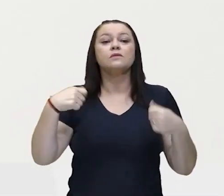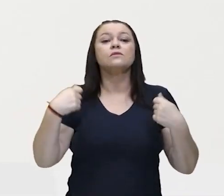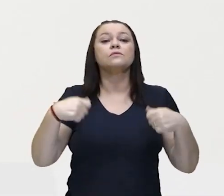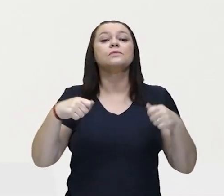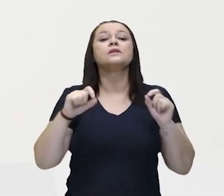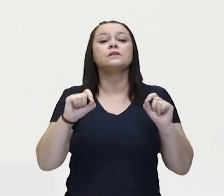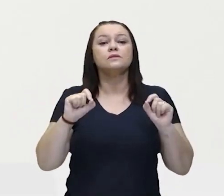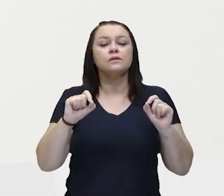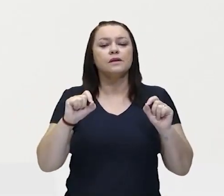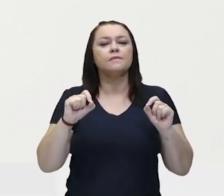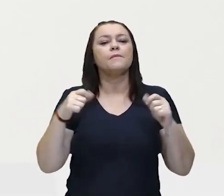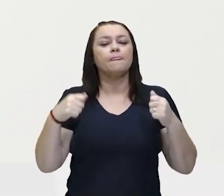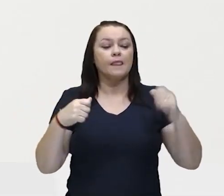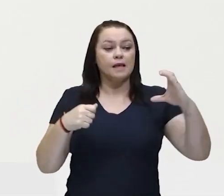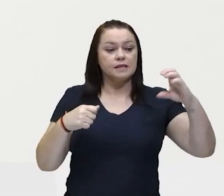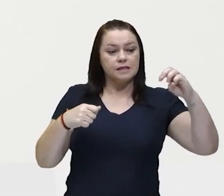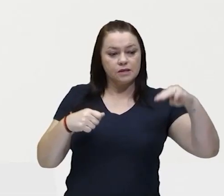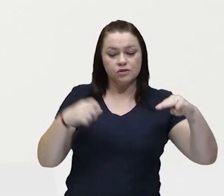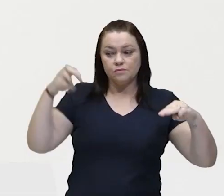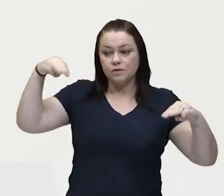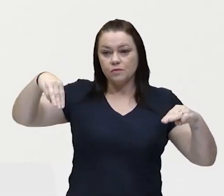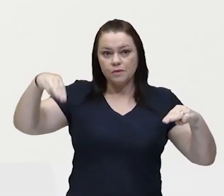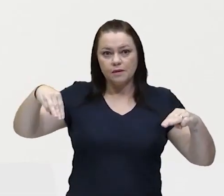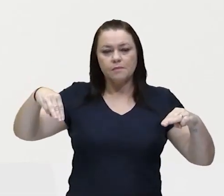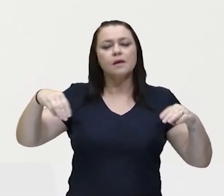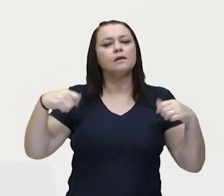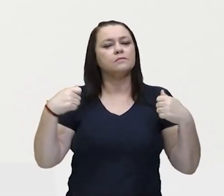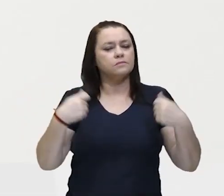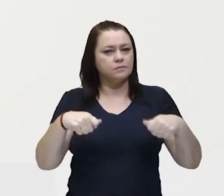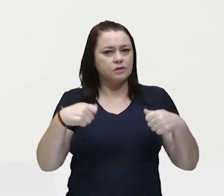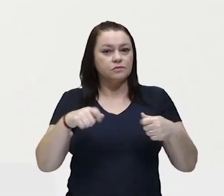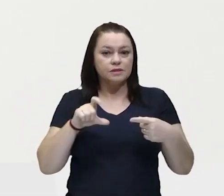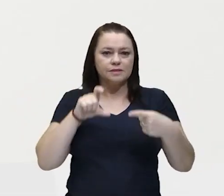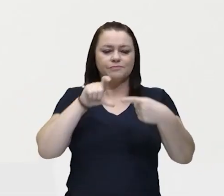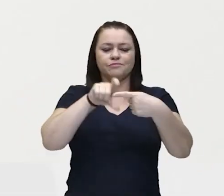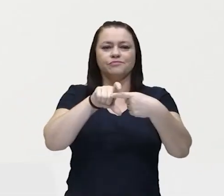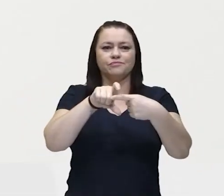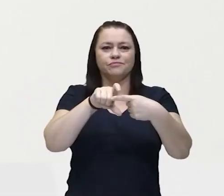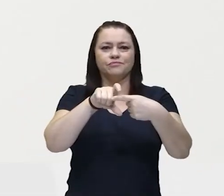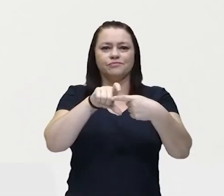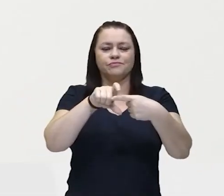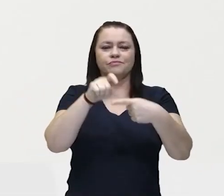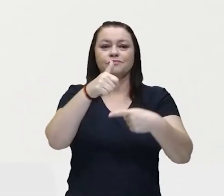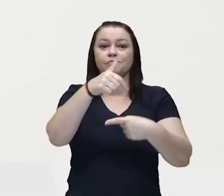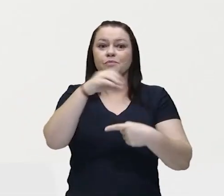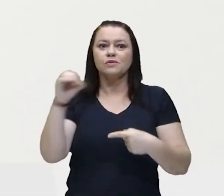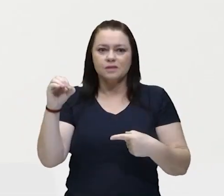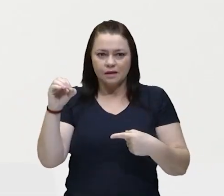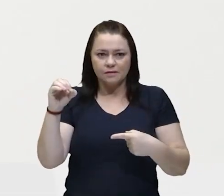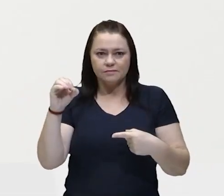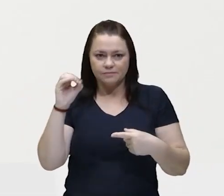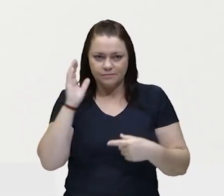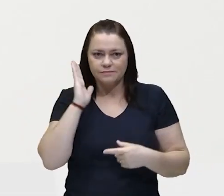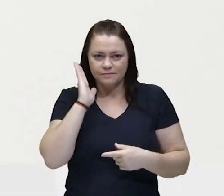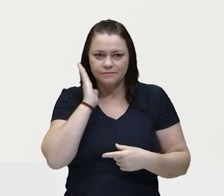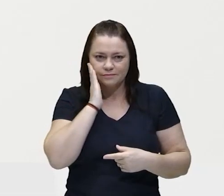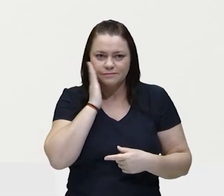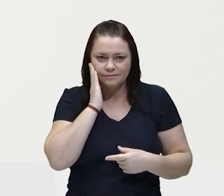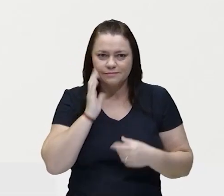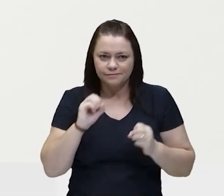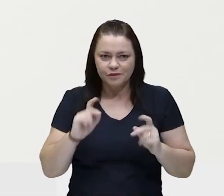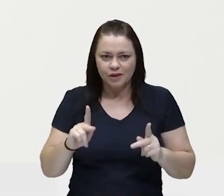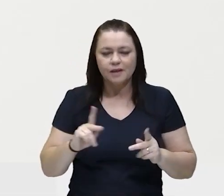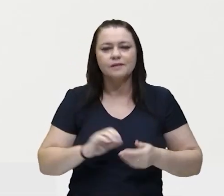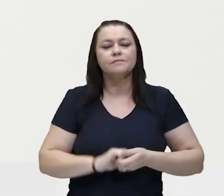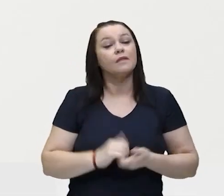para metro, nós temos que fazer o quê? Dividir por 100. Muito bem. Então